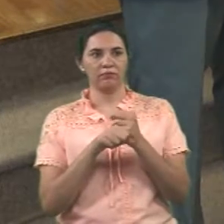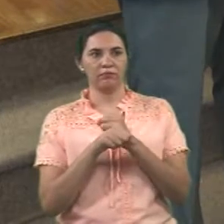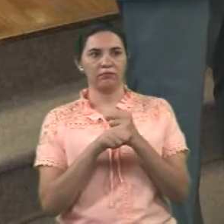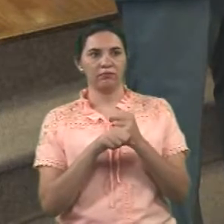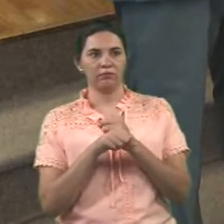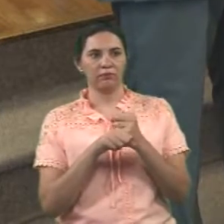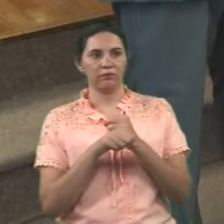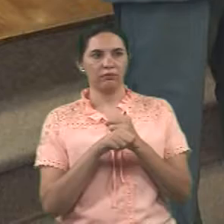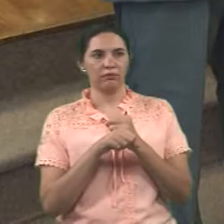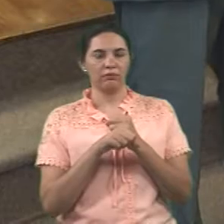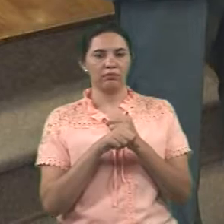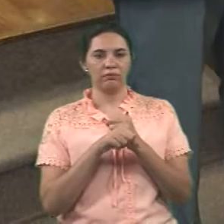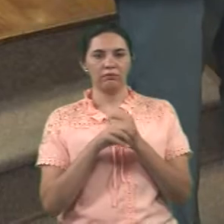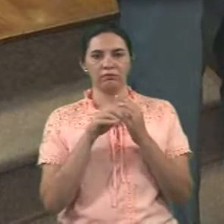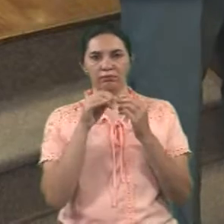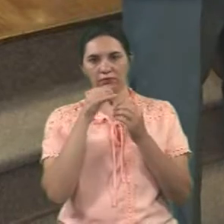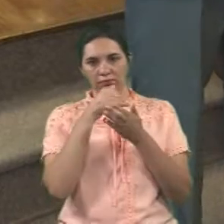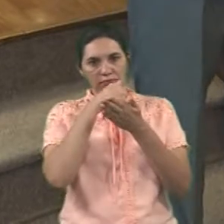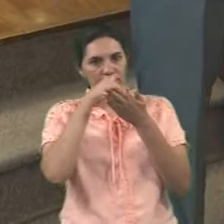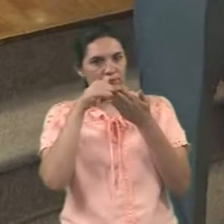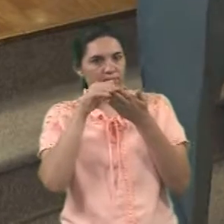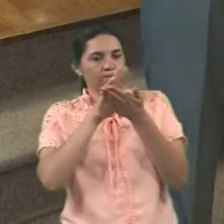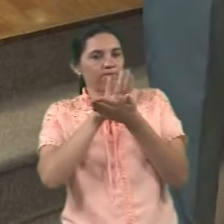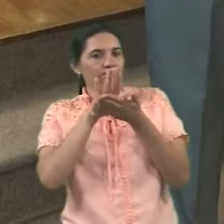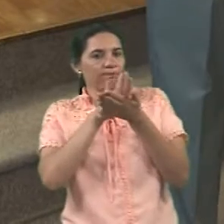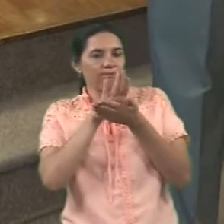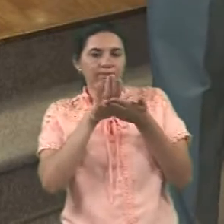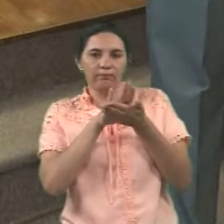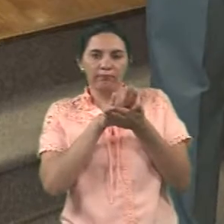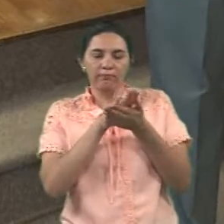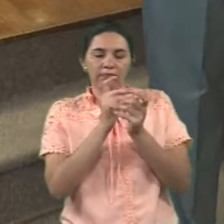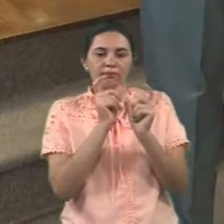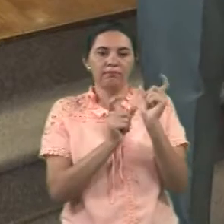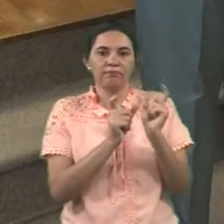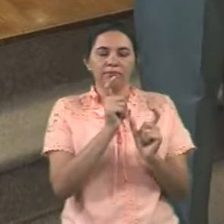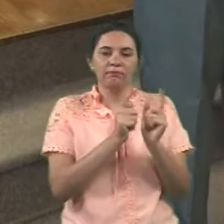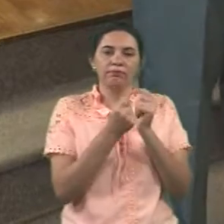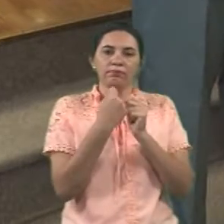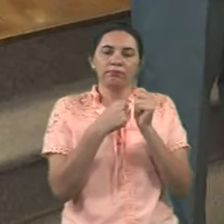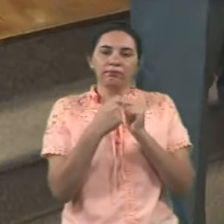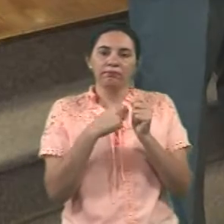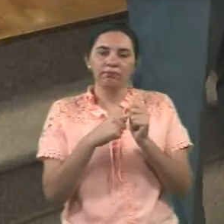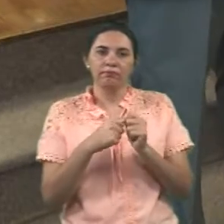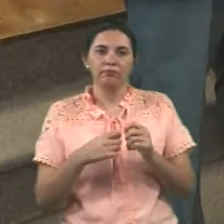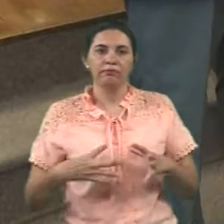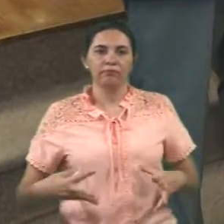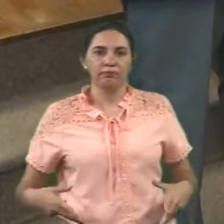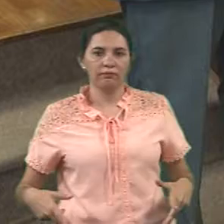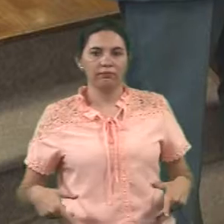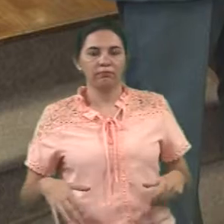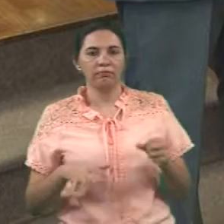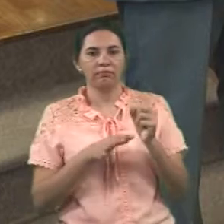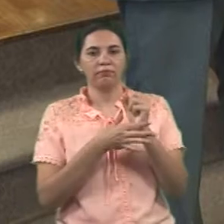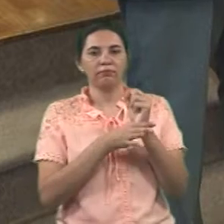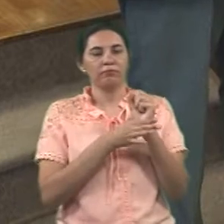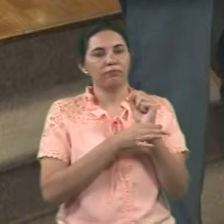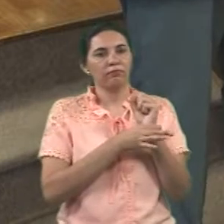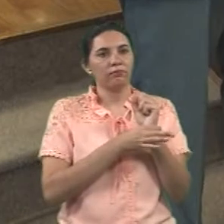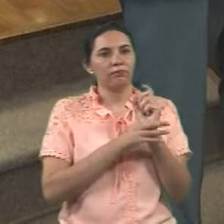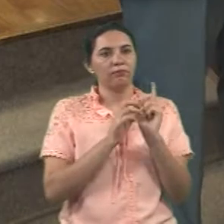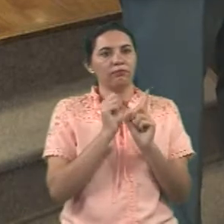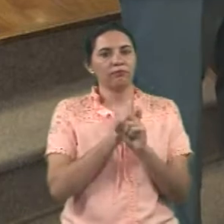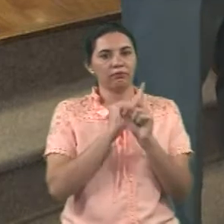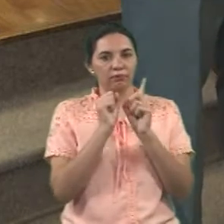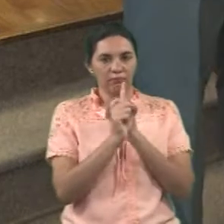de envolvimento com tóxicos formando cidadãos gerando economia de custos de segurança a sociedades